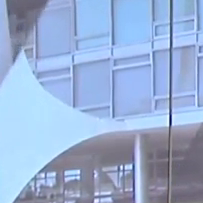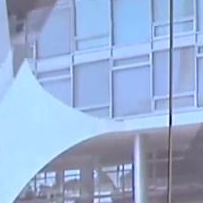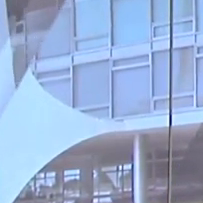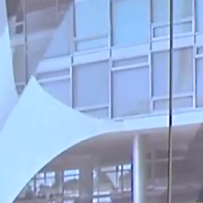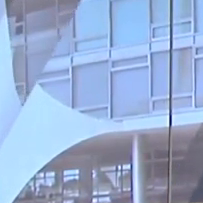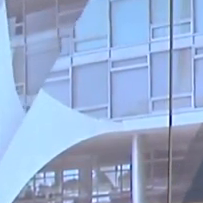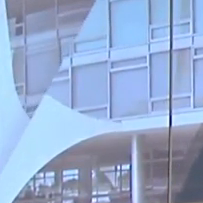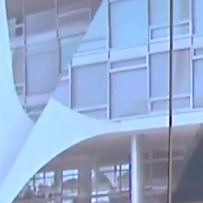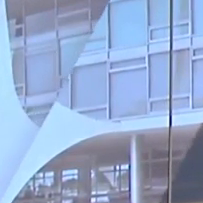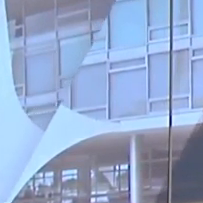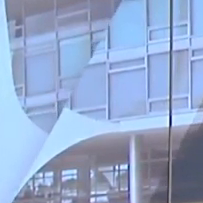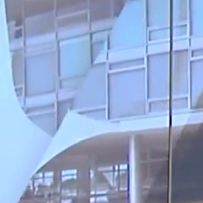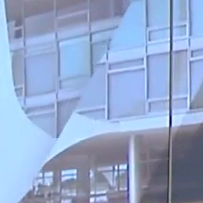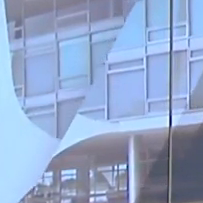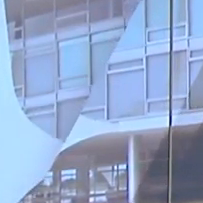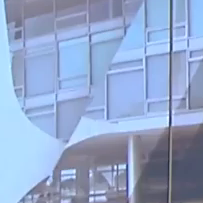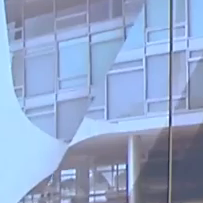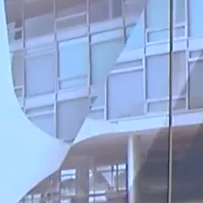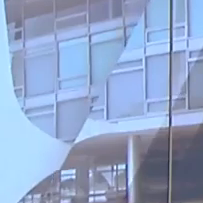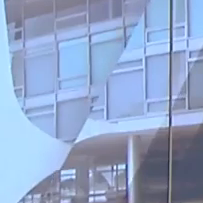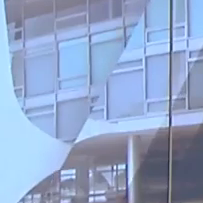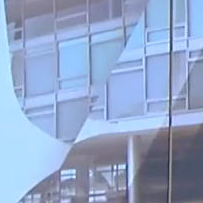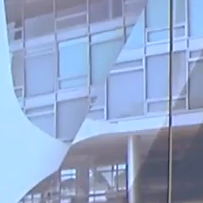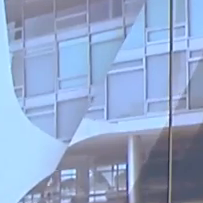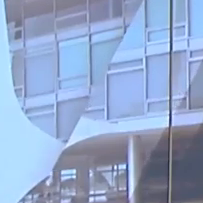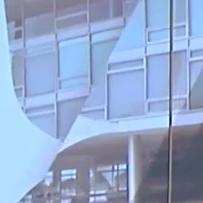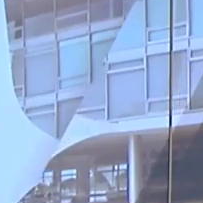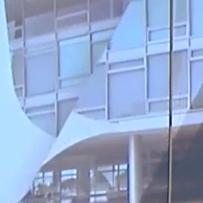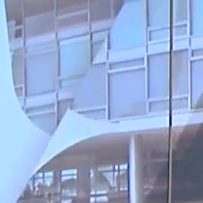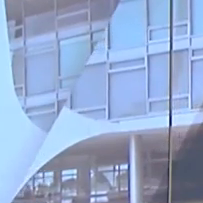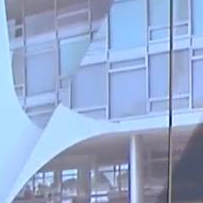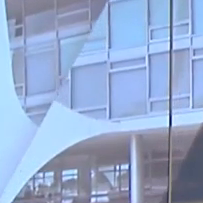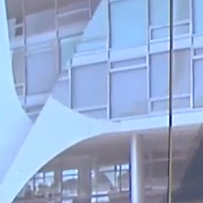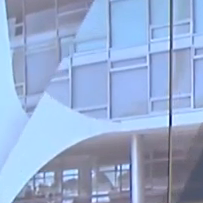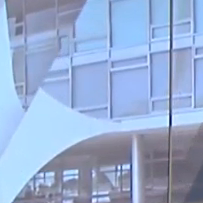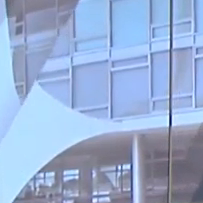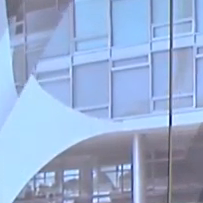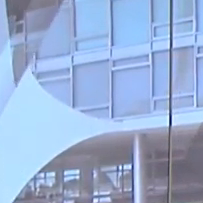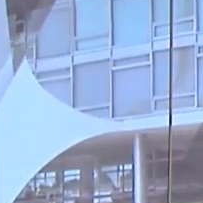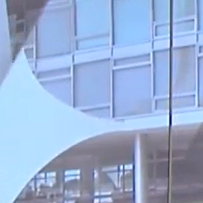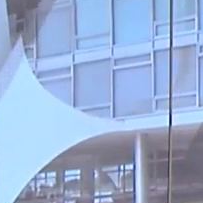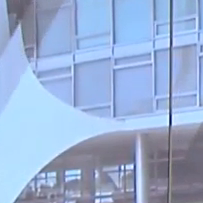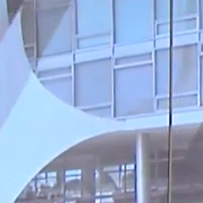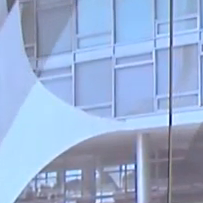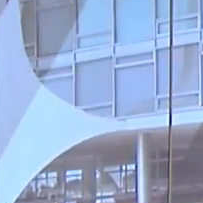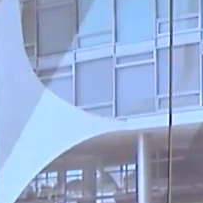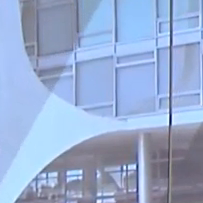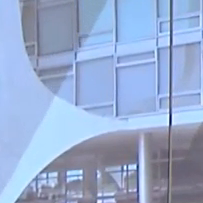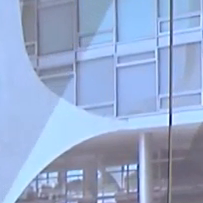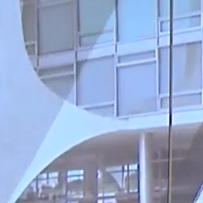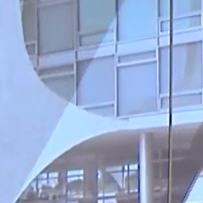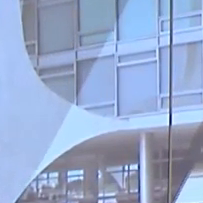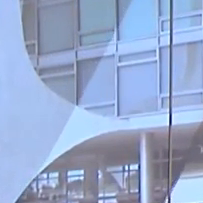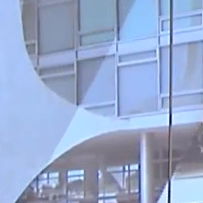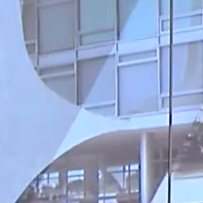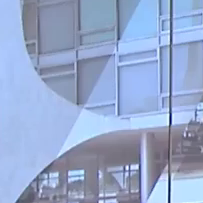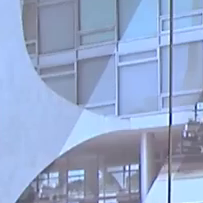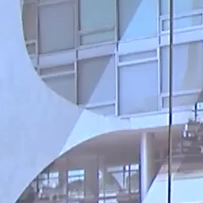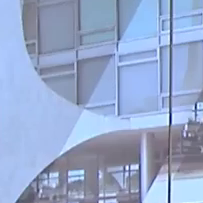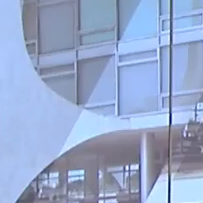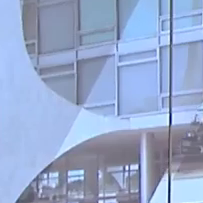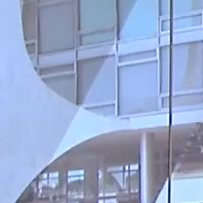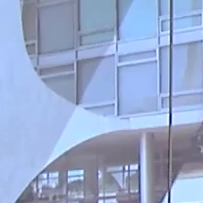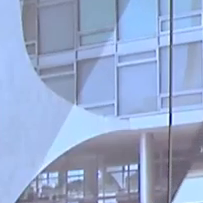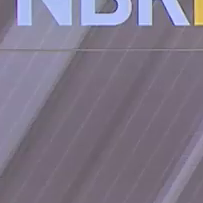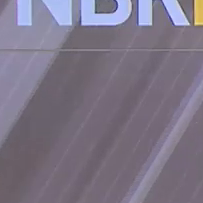confiança das agências de classificação, como é o caso da Moody's, que já começam a melhorar a nota aqui